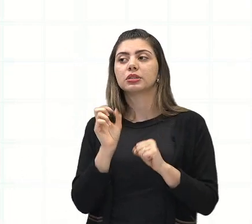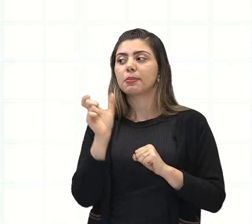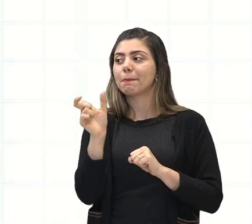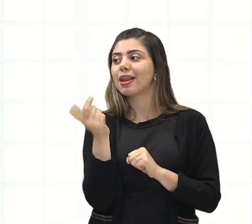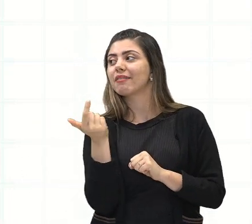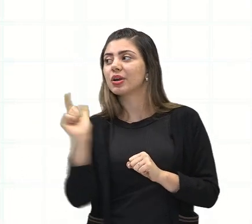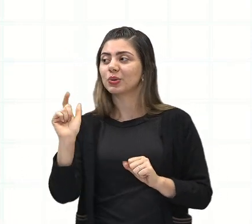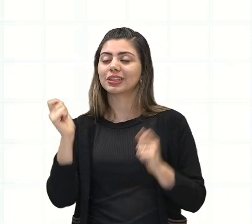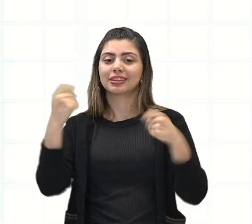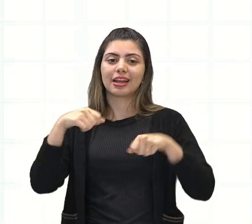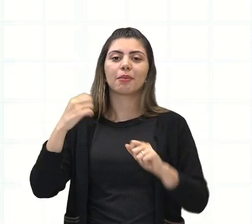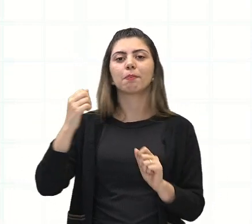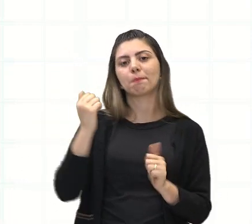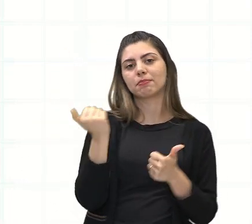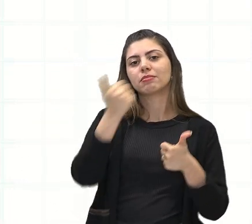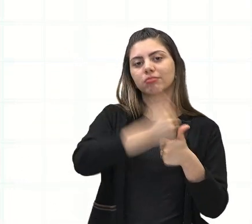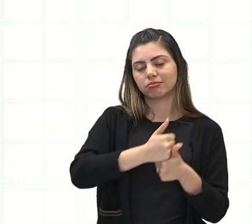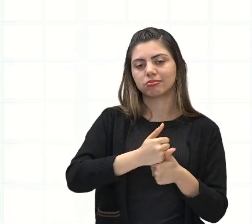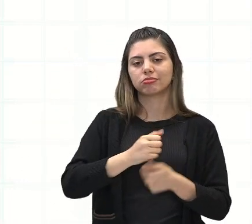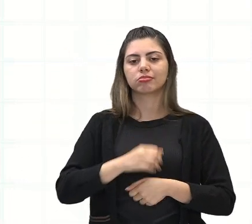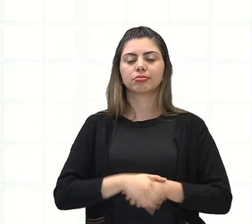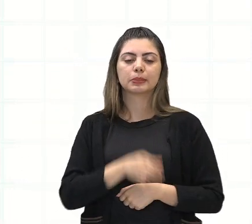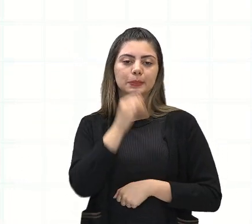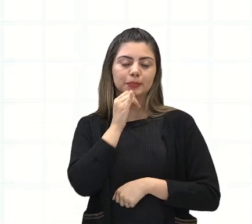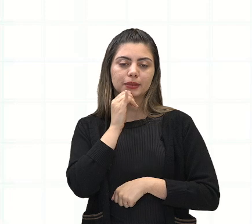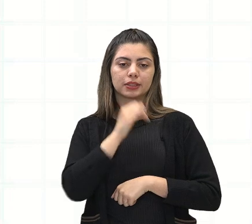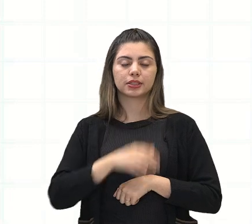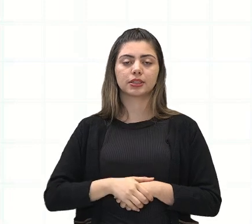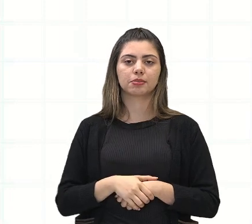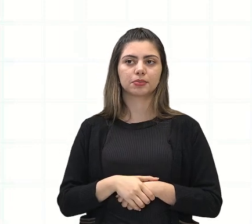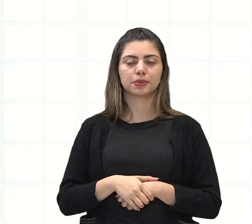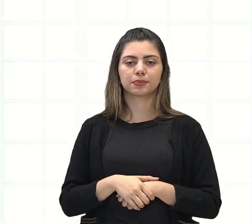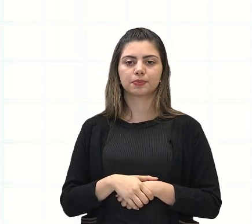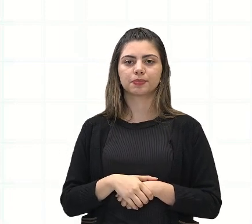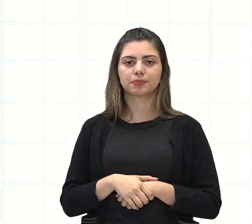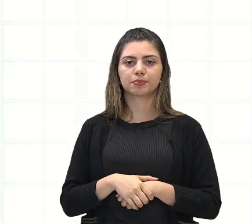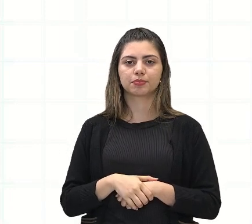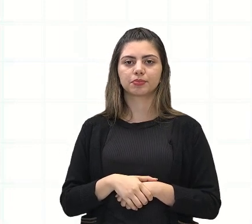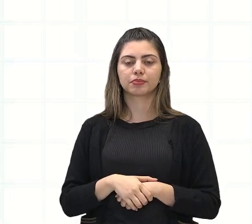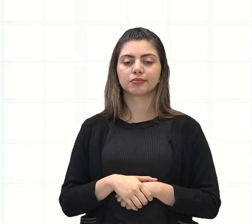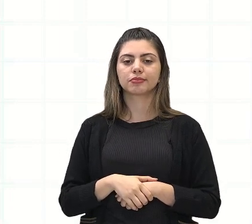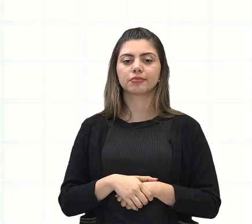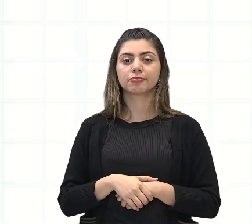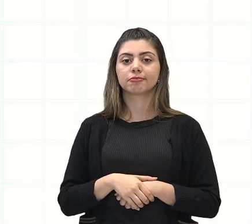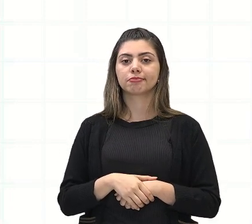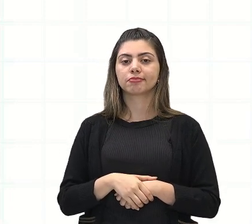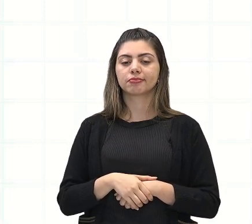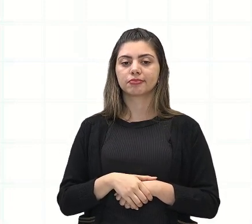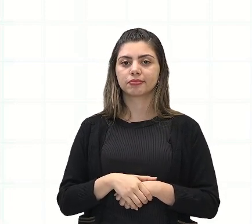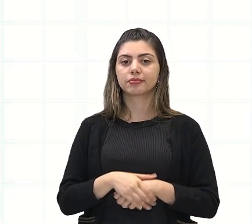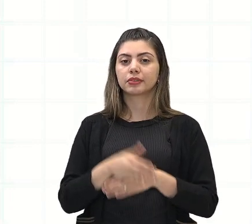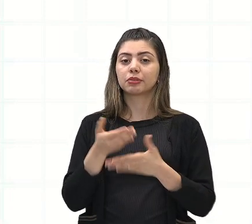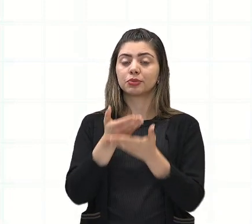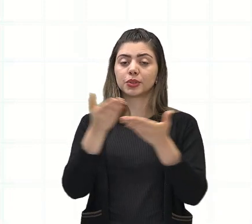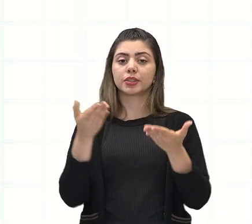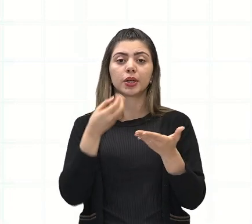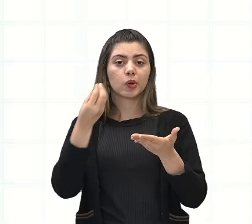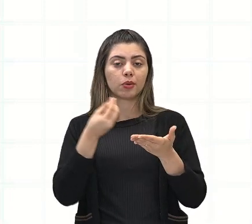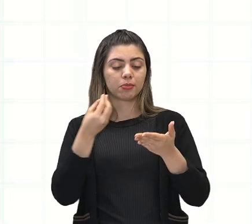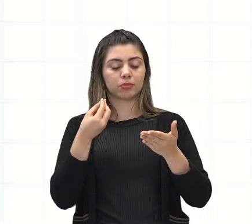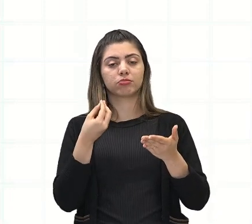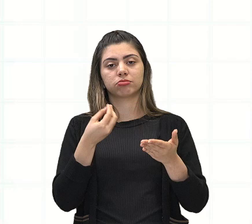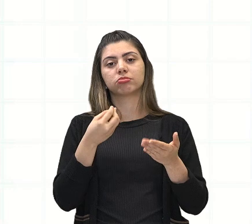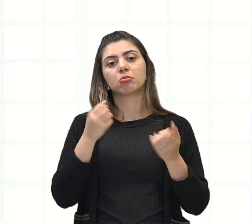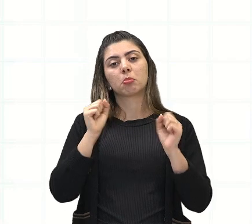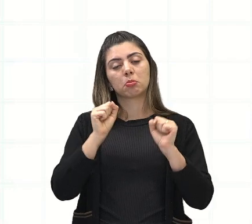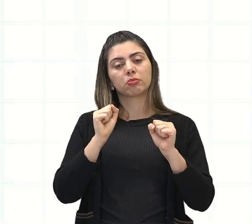se tornou mais comum. Por exemplo, se eu disser para você aponte para a sua panturrilha, muitos de